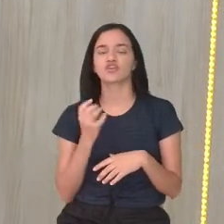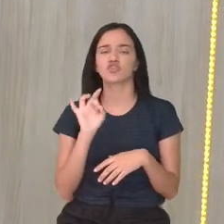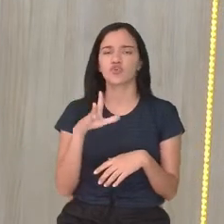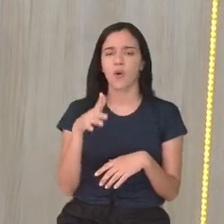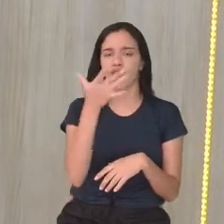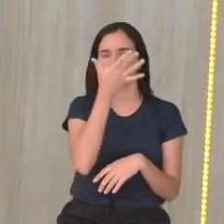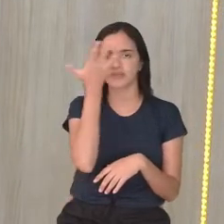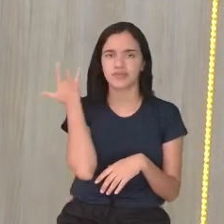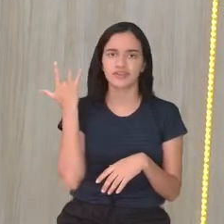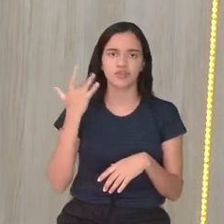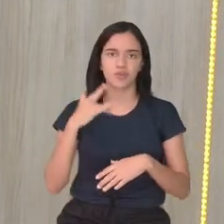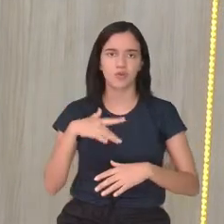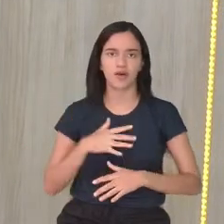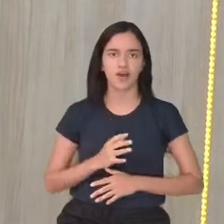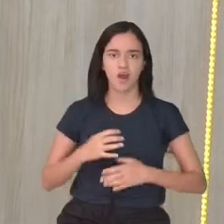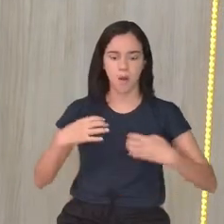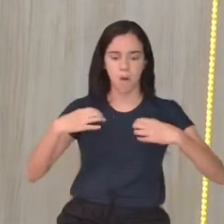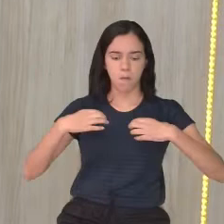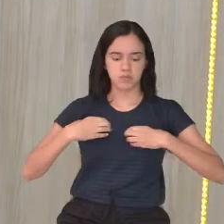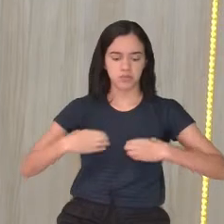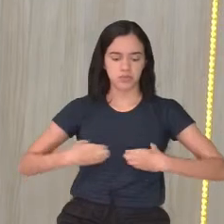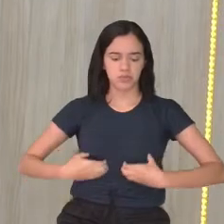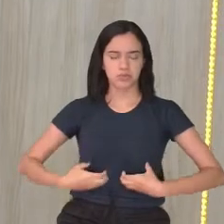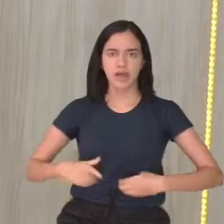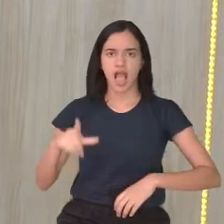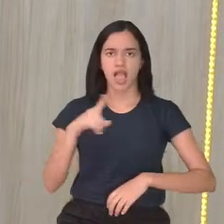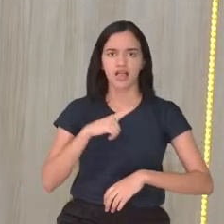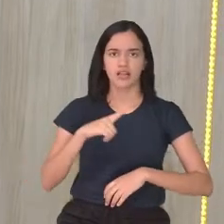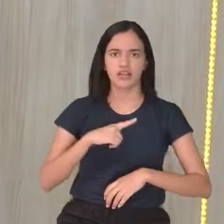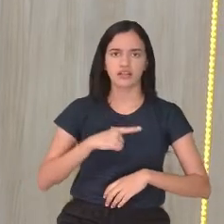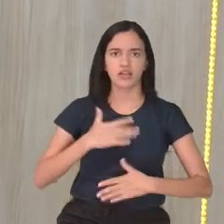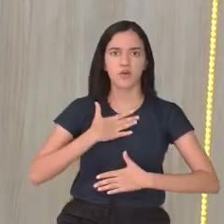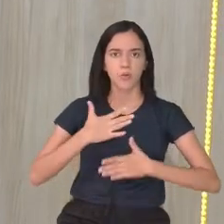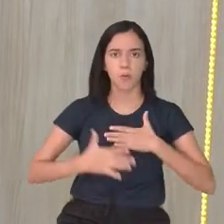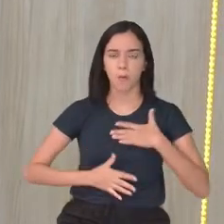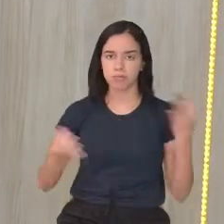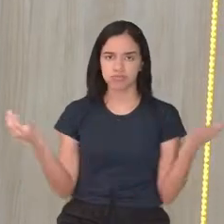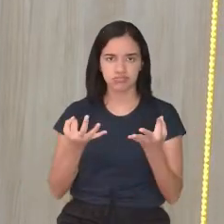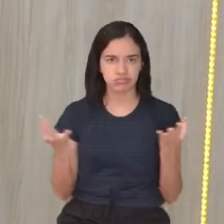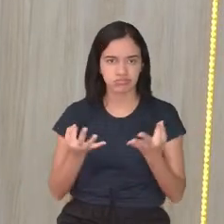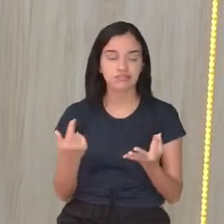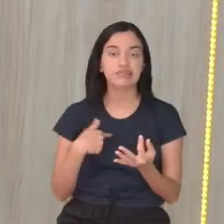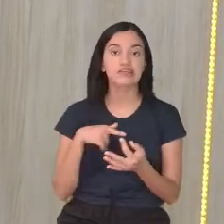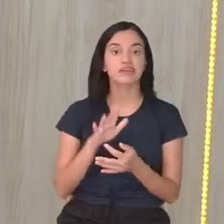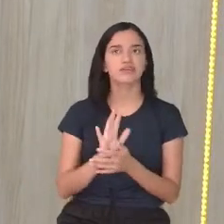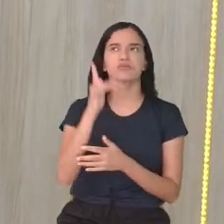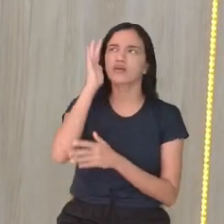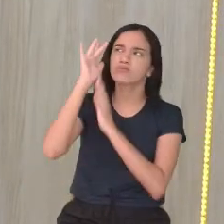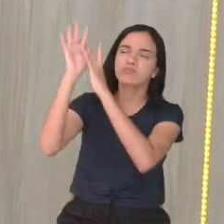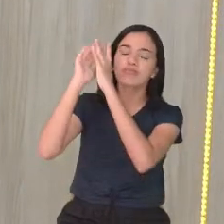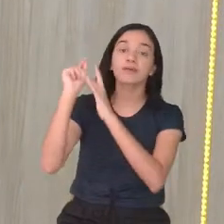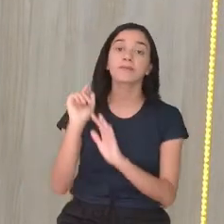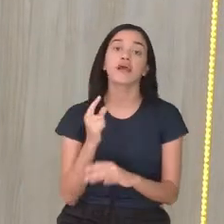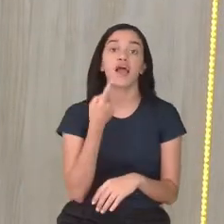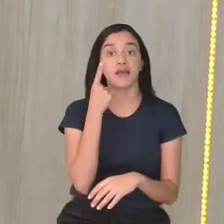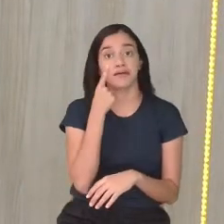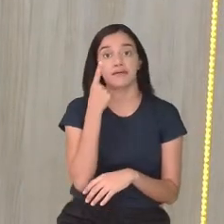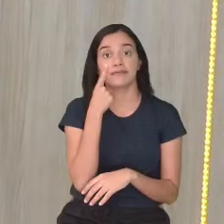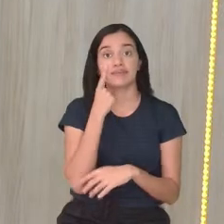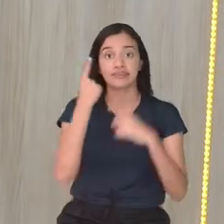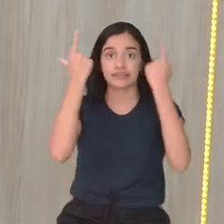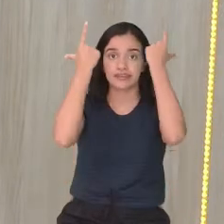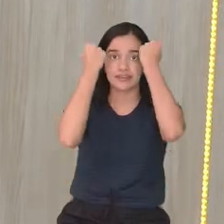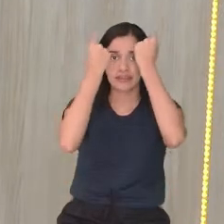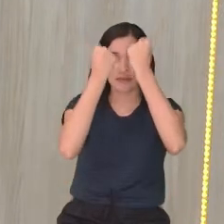saradonas, são as pessoas que têm o corpo ideal, né? Então, já fica aí uma reflexão. Vejam que na